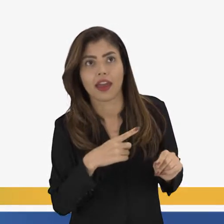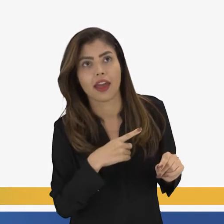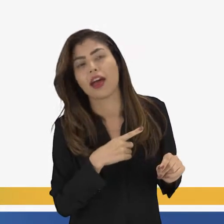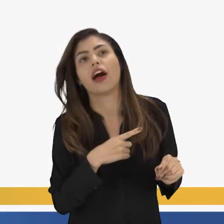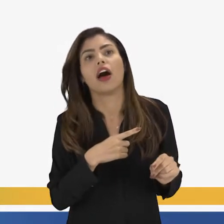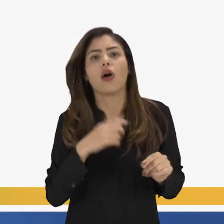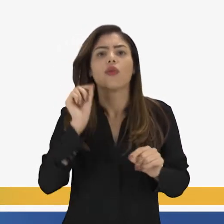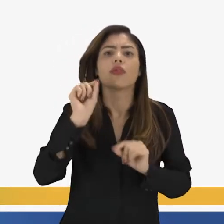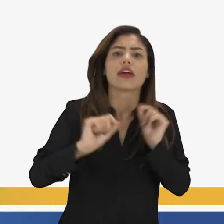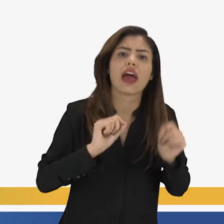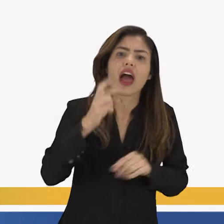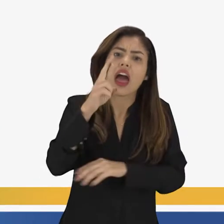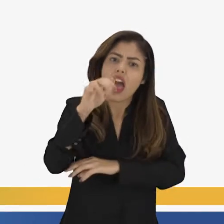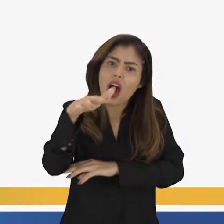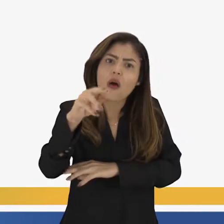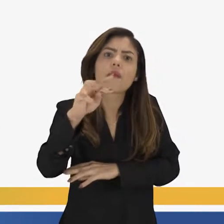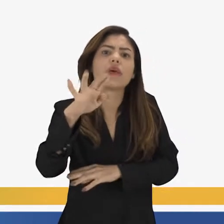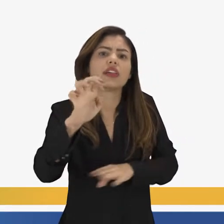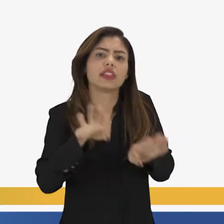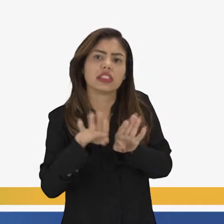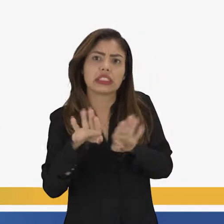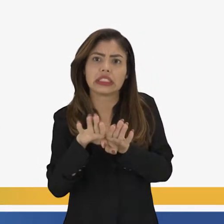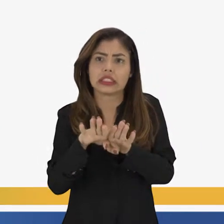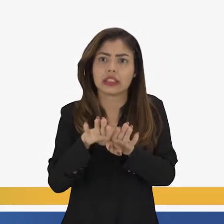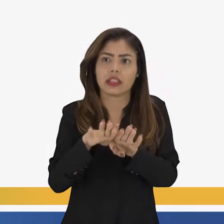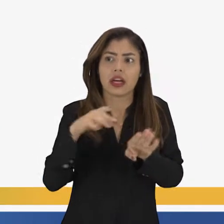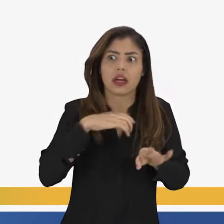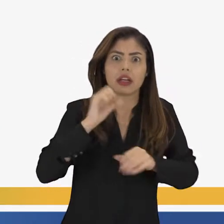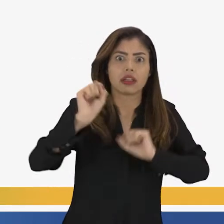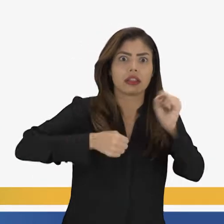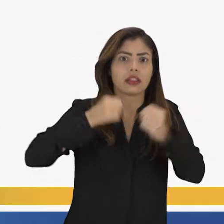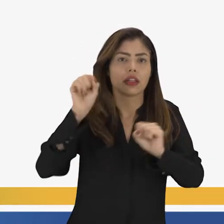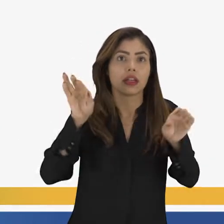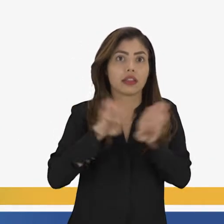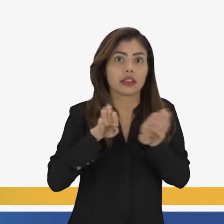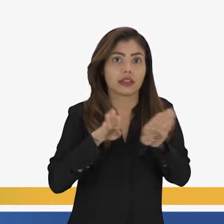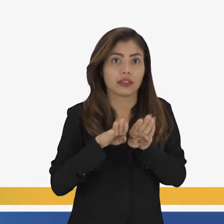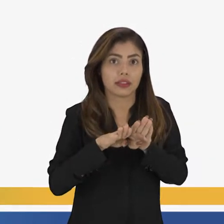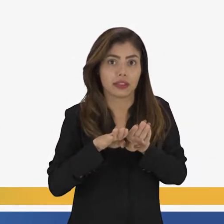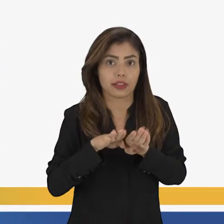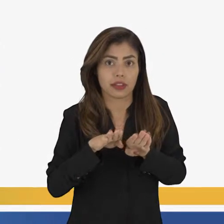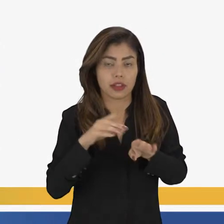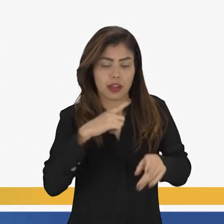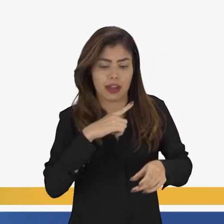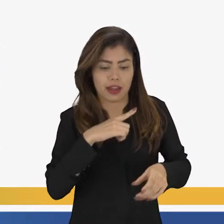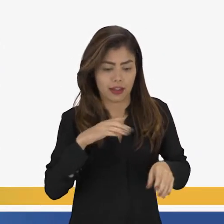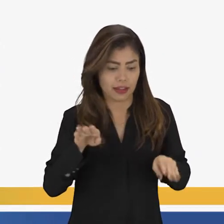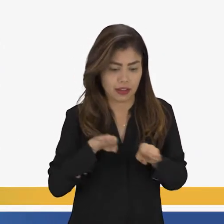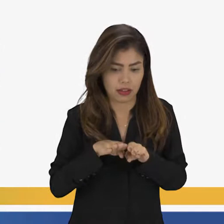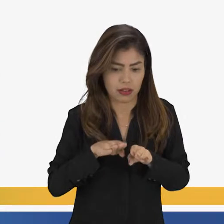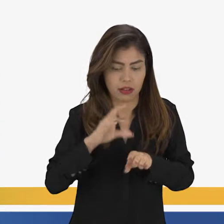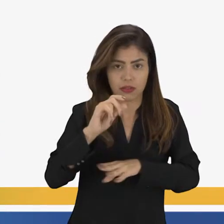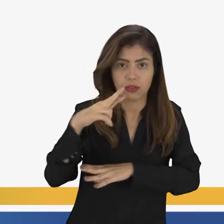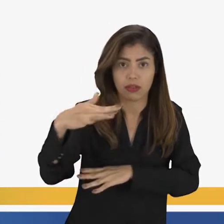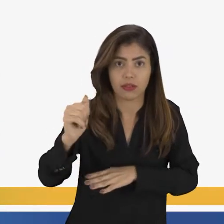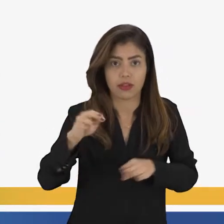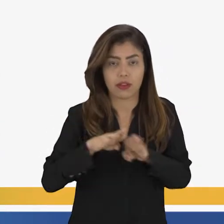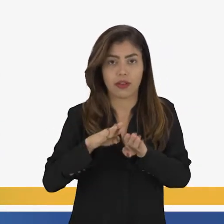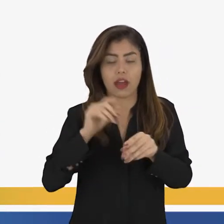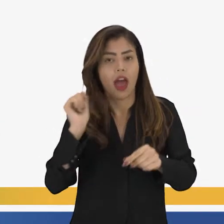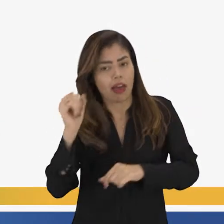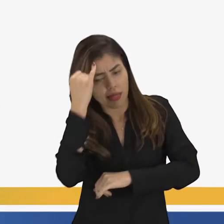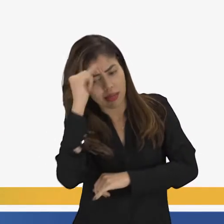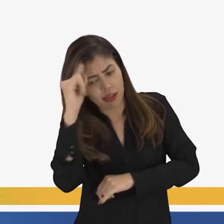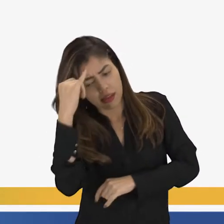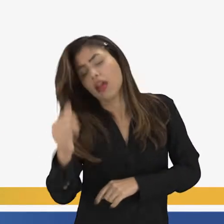que é realmente a indústria cultural. O conceito desenvolvido por Adorno e Horkheim se refere à